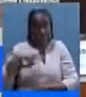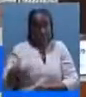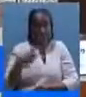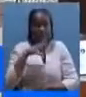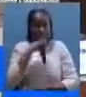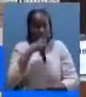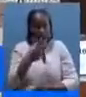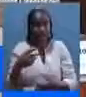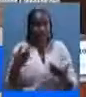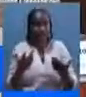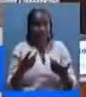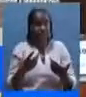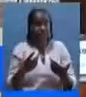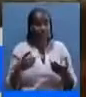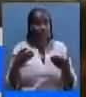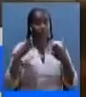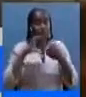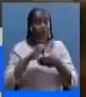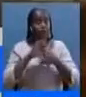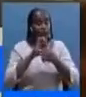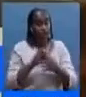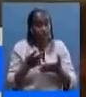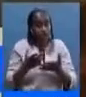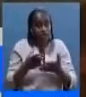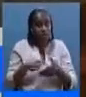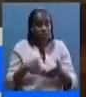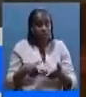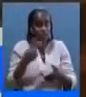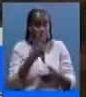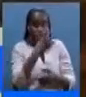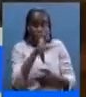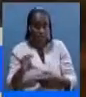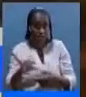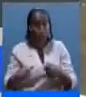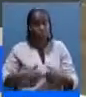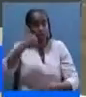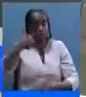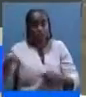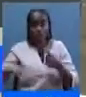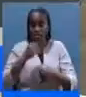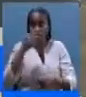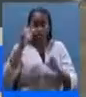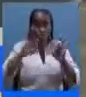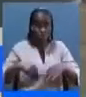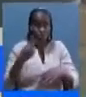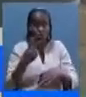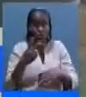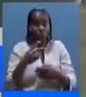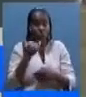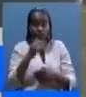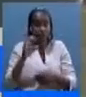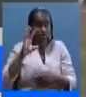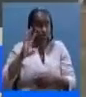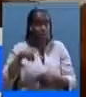de afetividade entre estes dois povos, os ganhos conseguidos nas últimas décadas e diz que agora